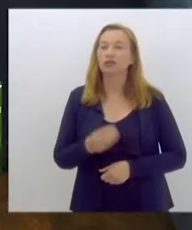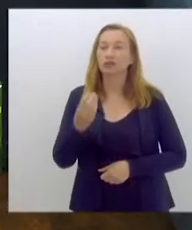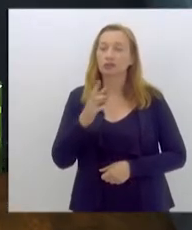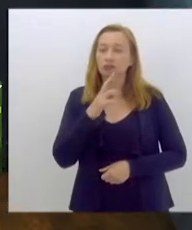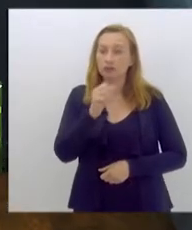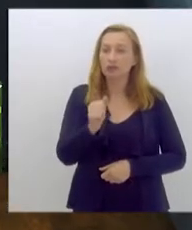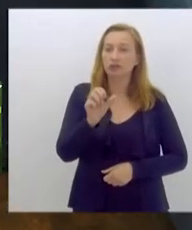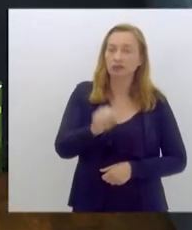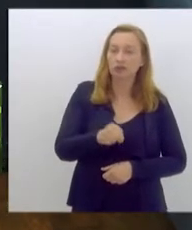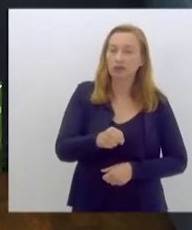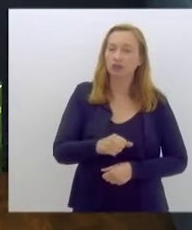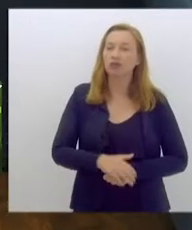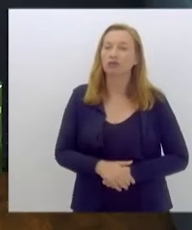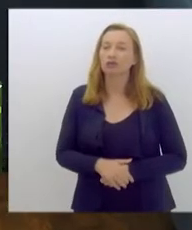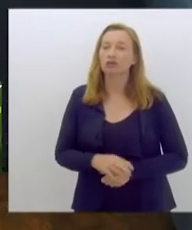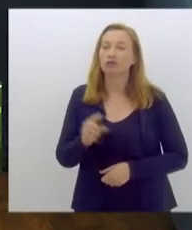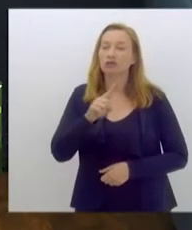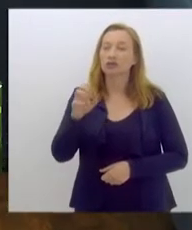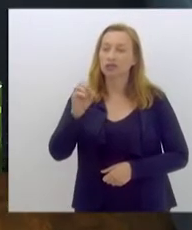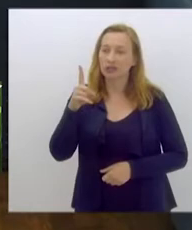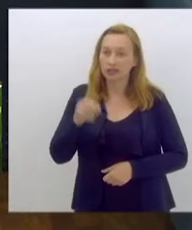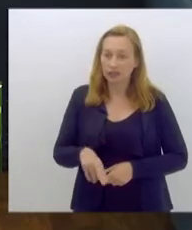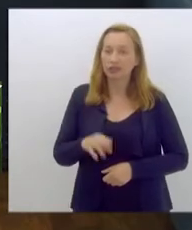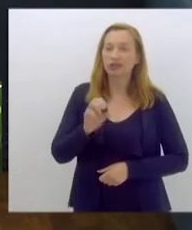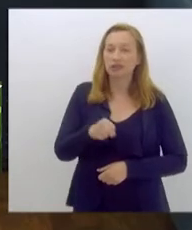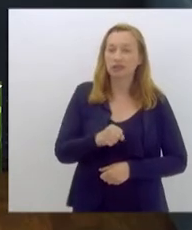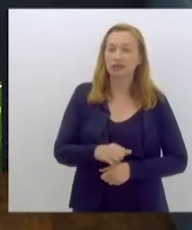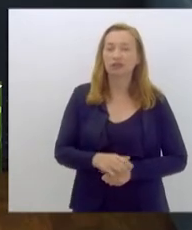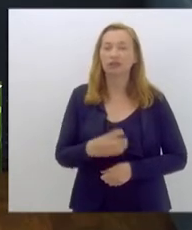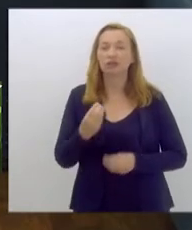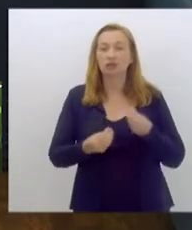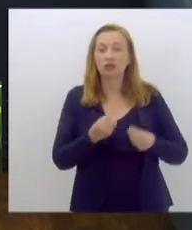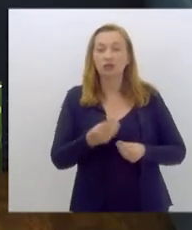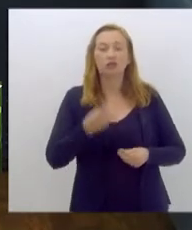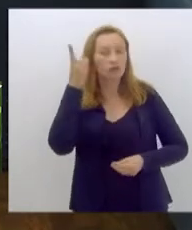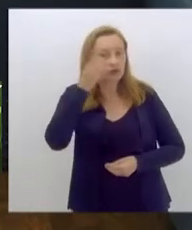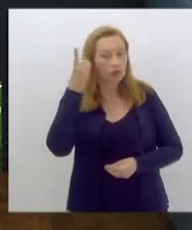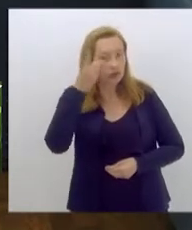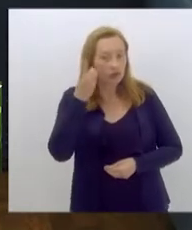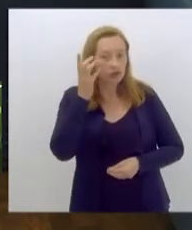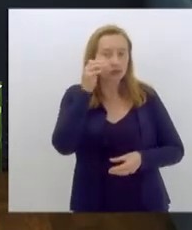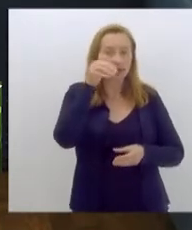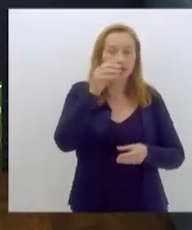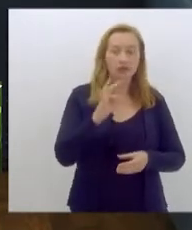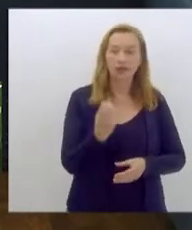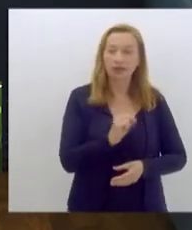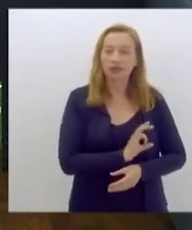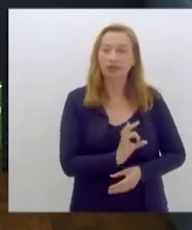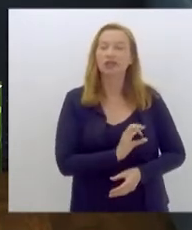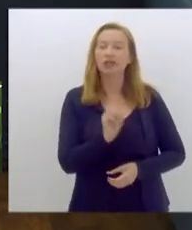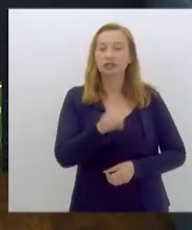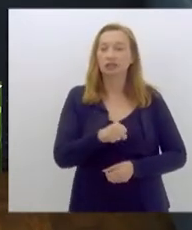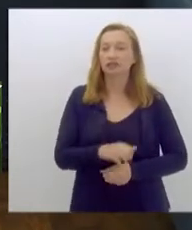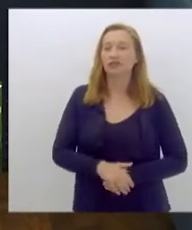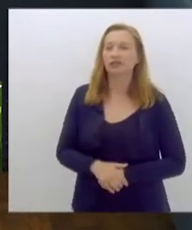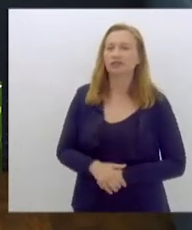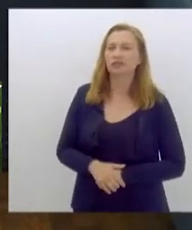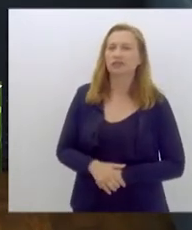Amorim. Favorável. Zeidan. Favorável. Como vota a deputada Marta Rocha? Voto